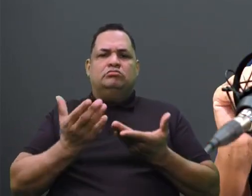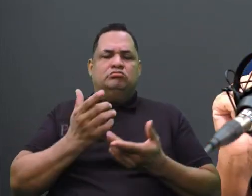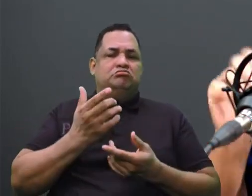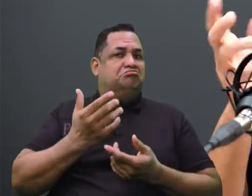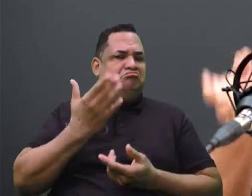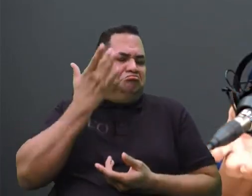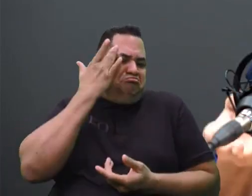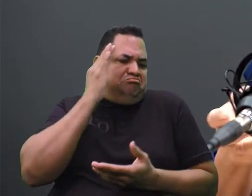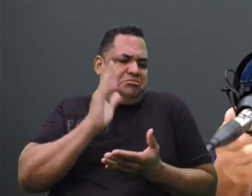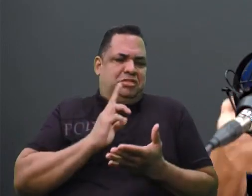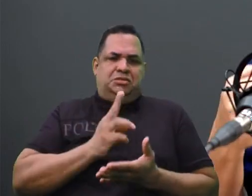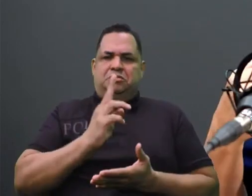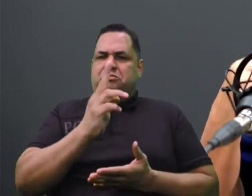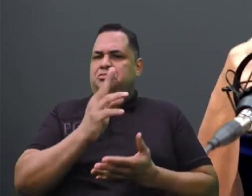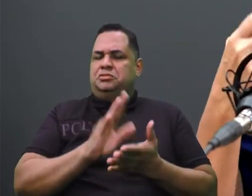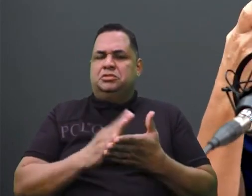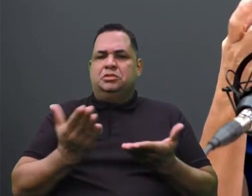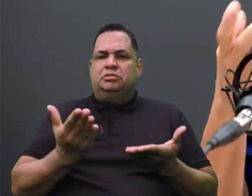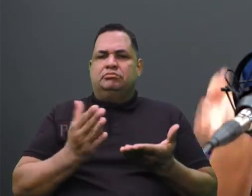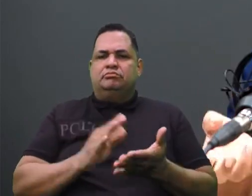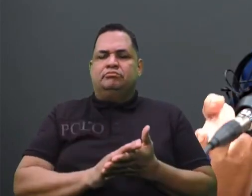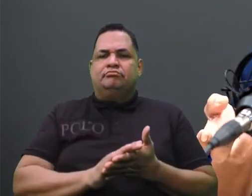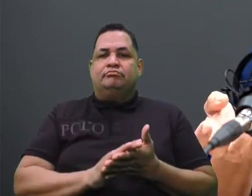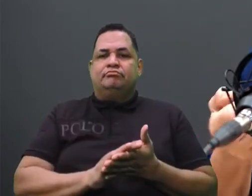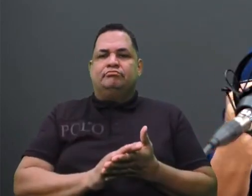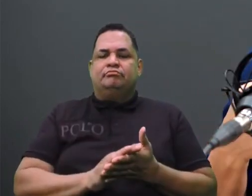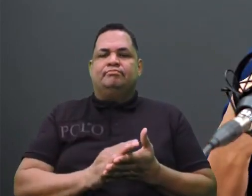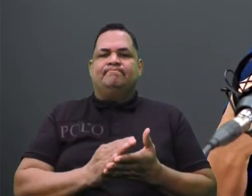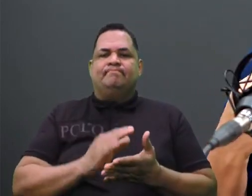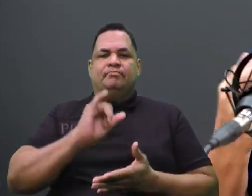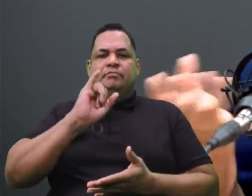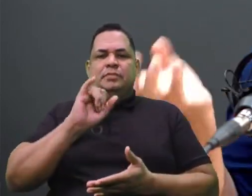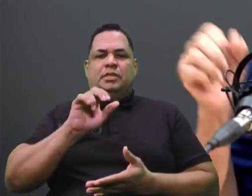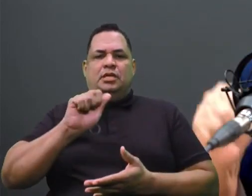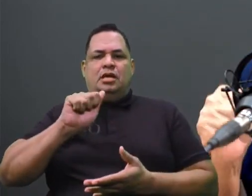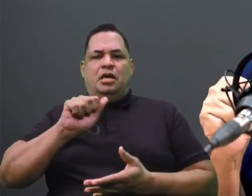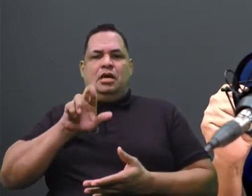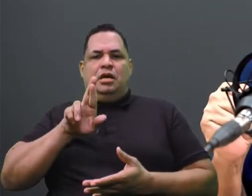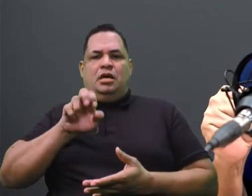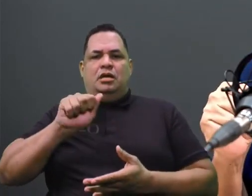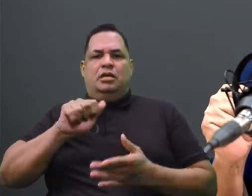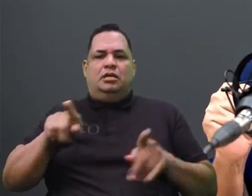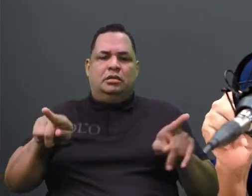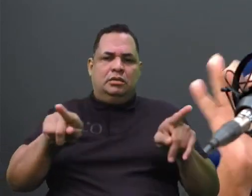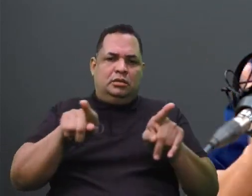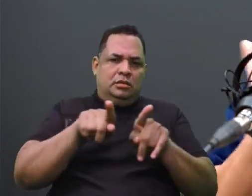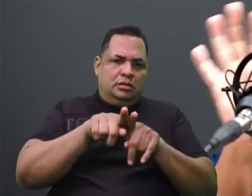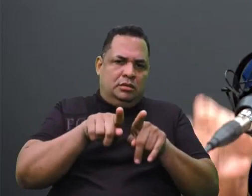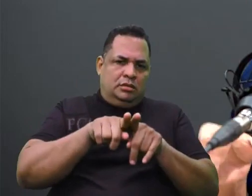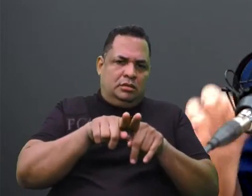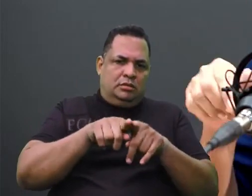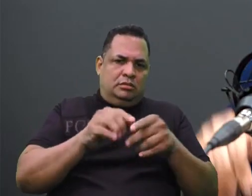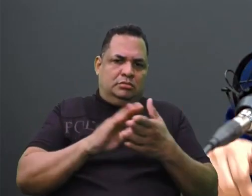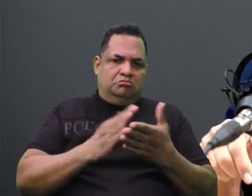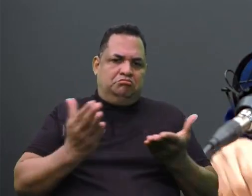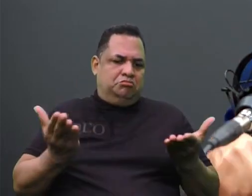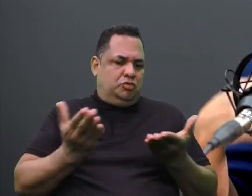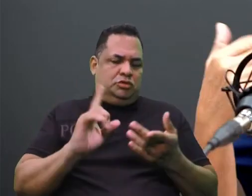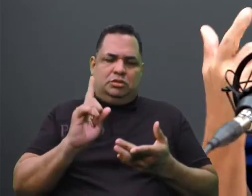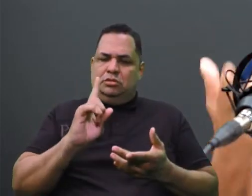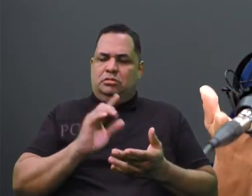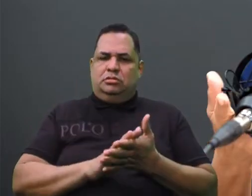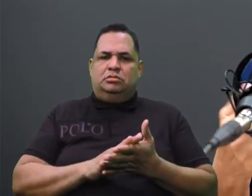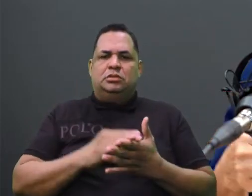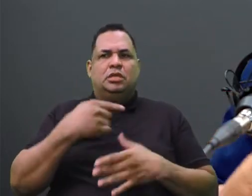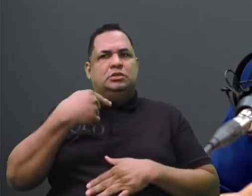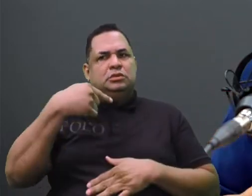Porto Velho, veio do Rio de Janeiro. A Yara, que também veio junto com a Eliane Chibarro, hoje não está mais aqui em Porto Velho,